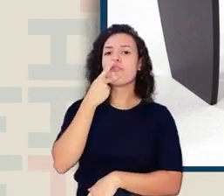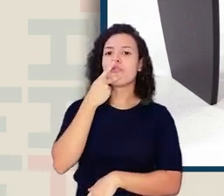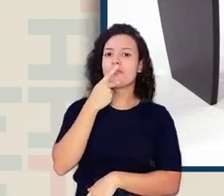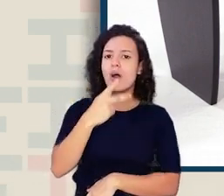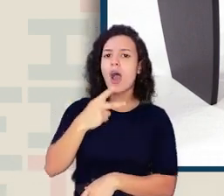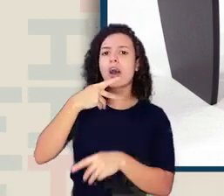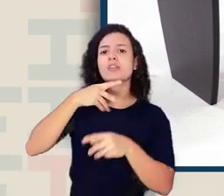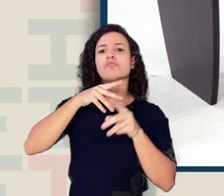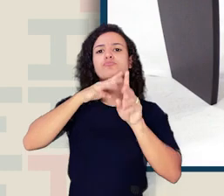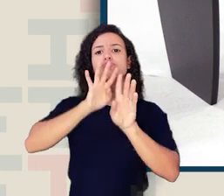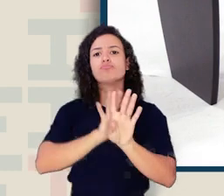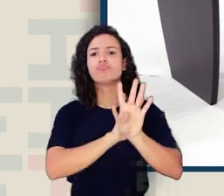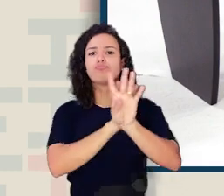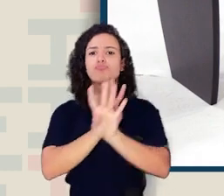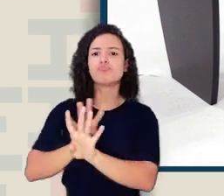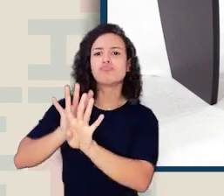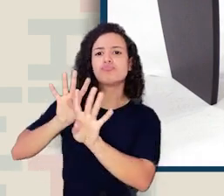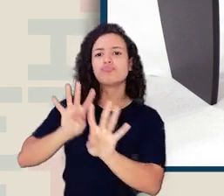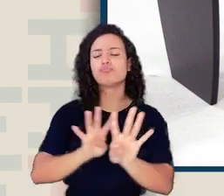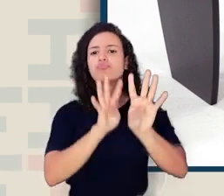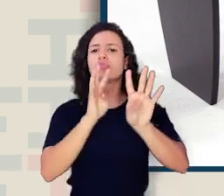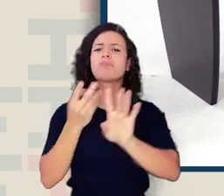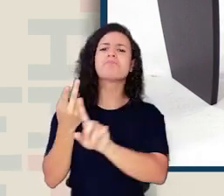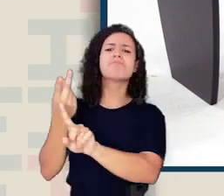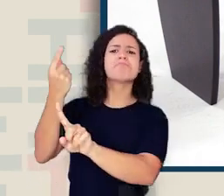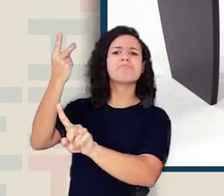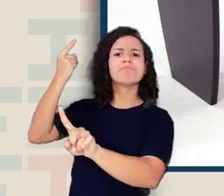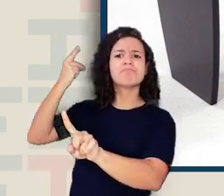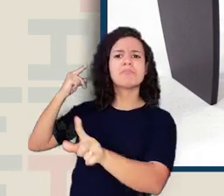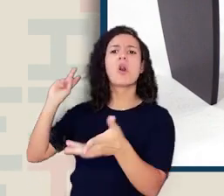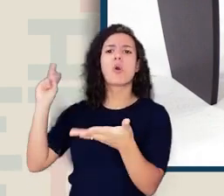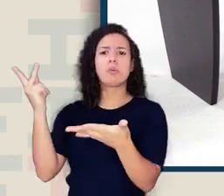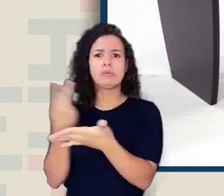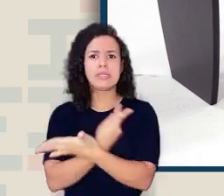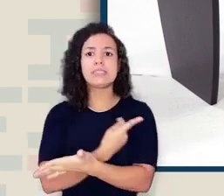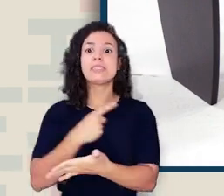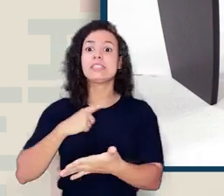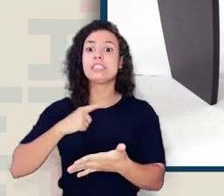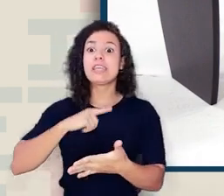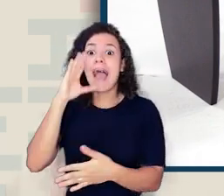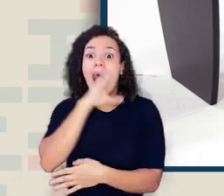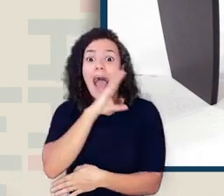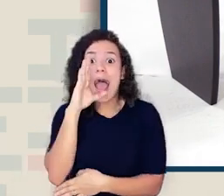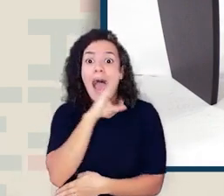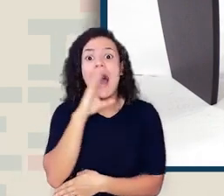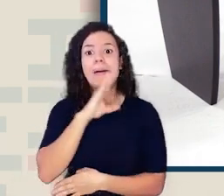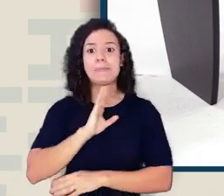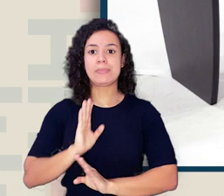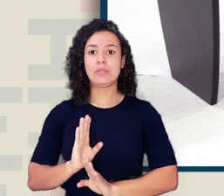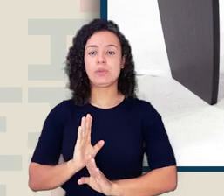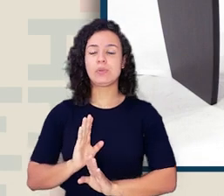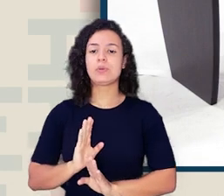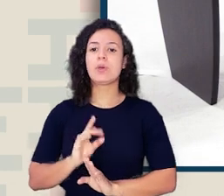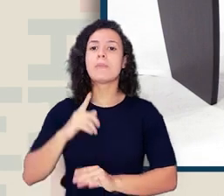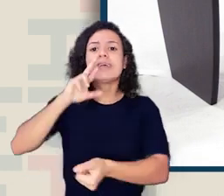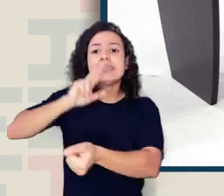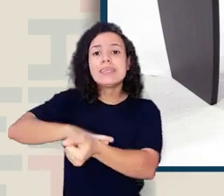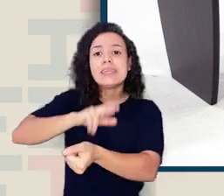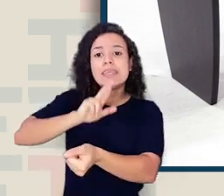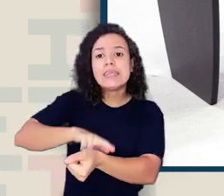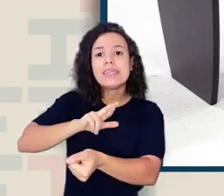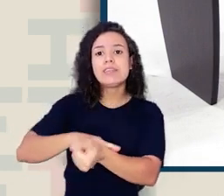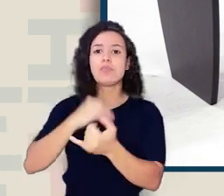essas cambindas em cortejo, essa música afro que já vinha acontecendo, ela tinha um andamento acelerado, uma